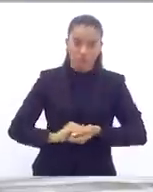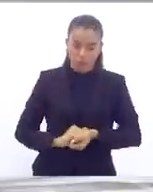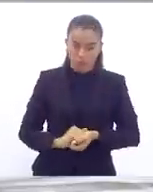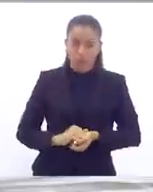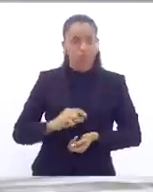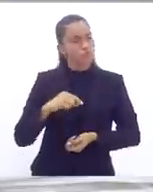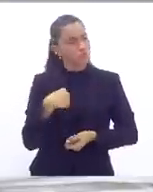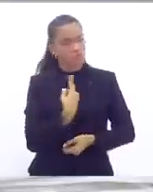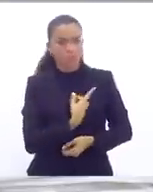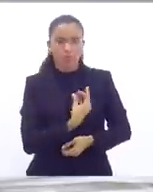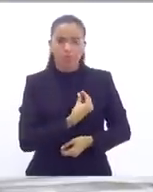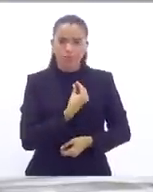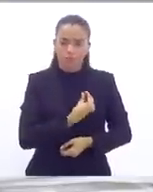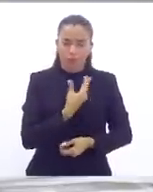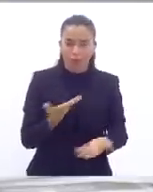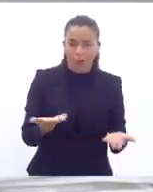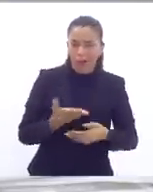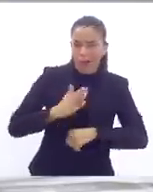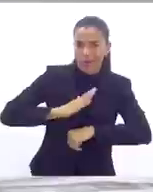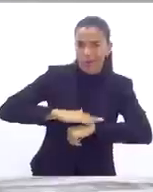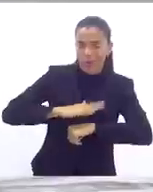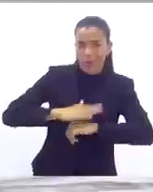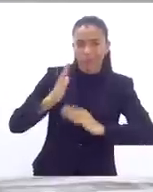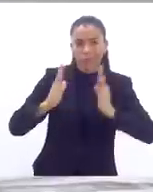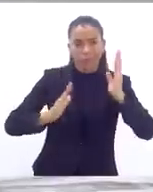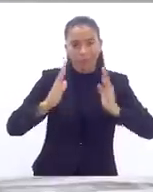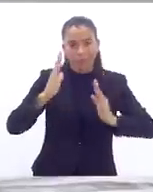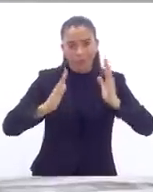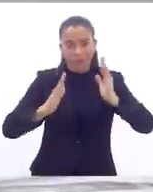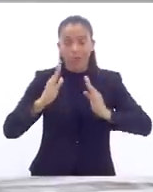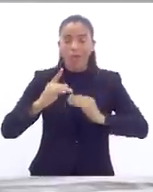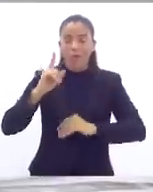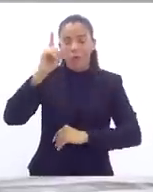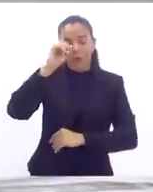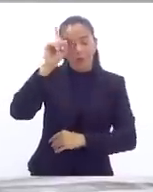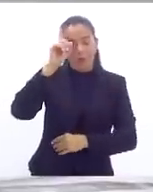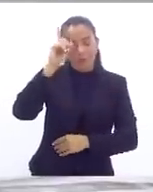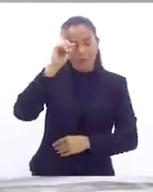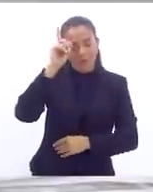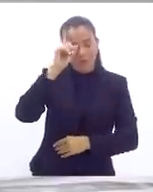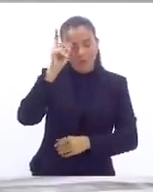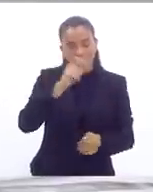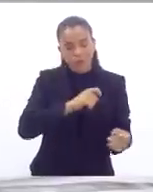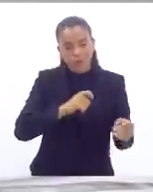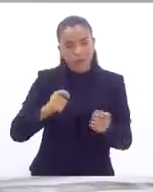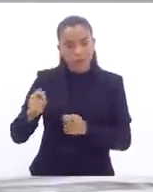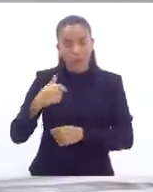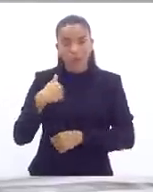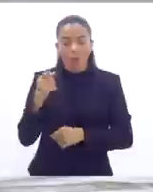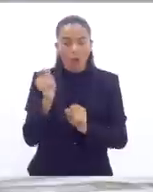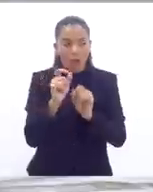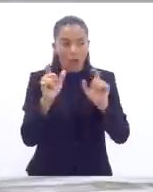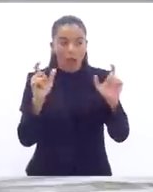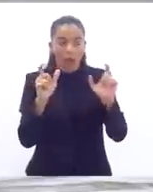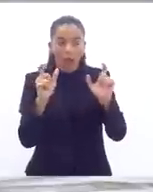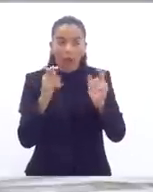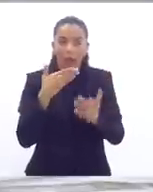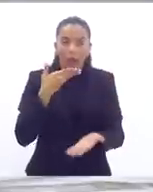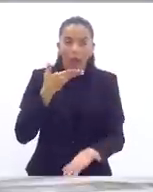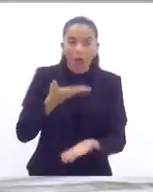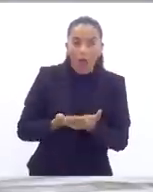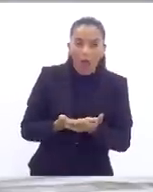nós vivemos nesse momento eu a cada dia eu fico pasmo com a capacidade